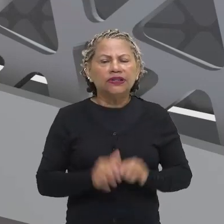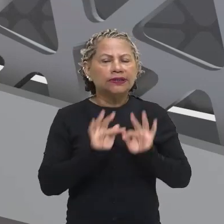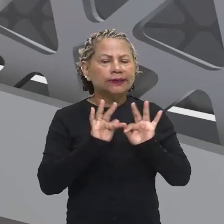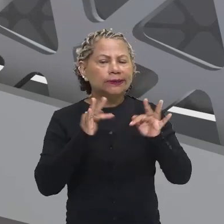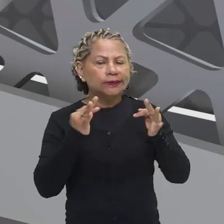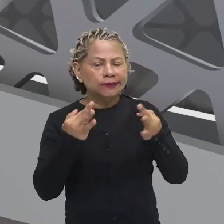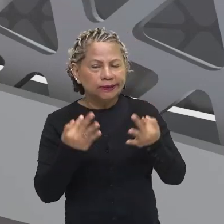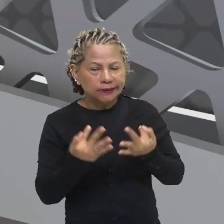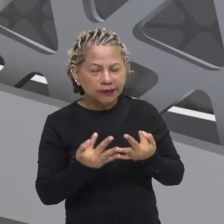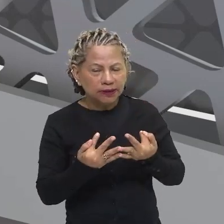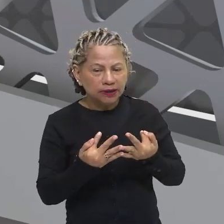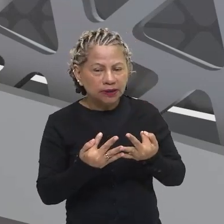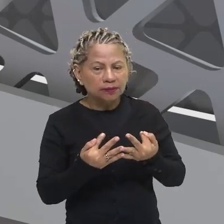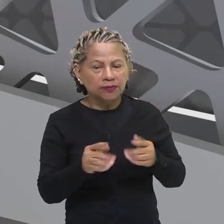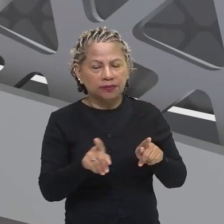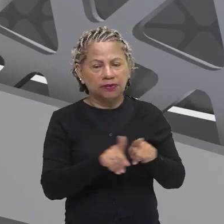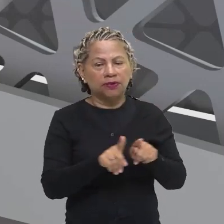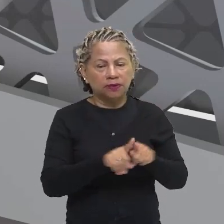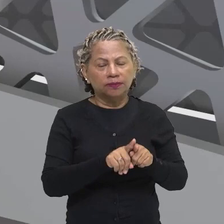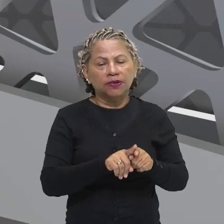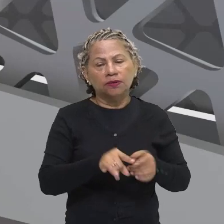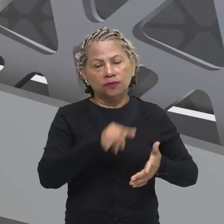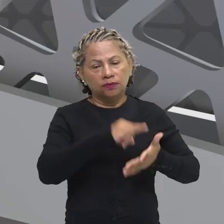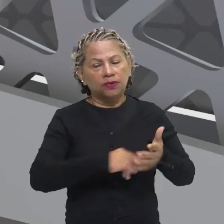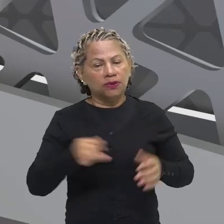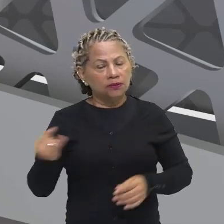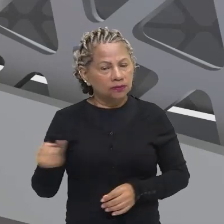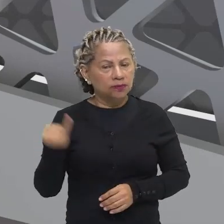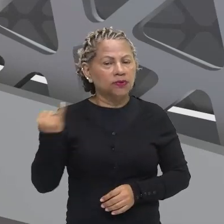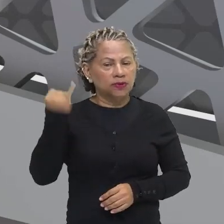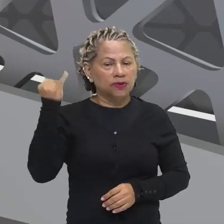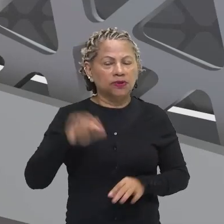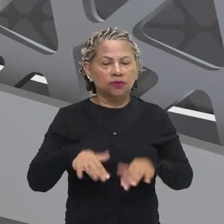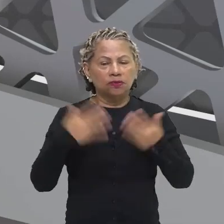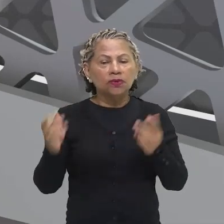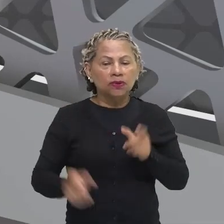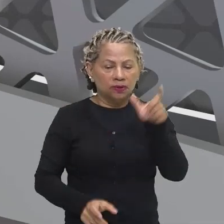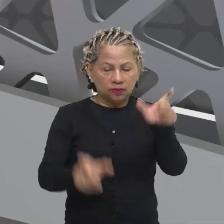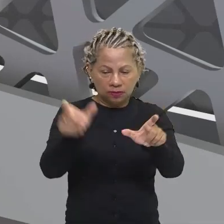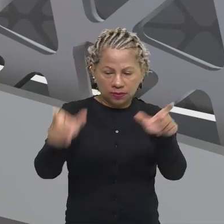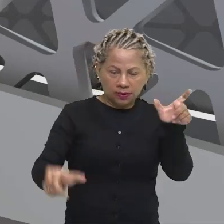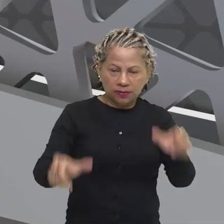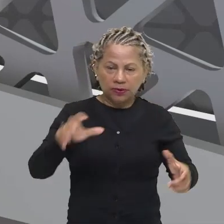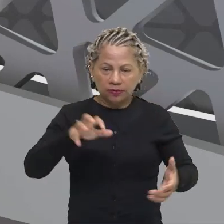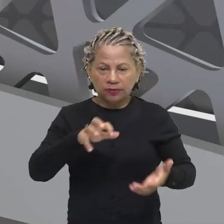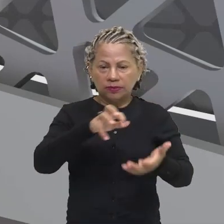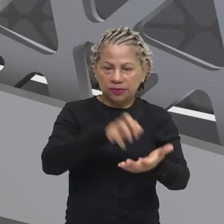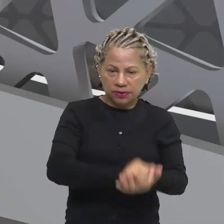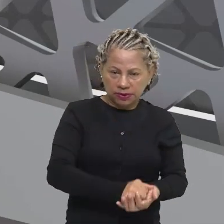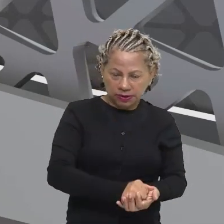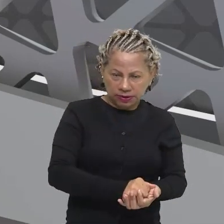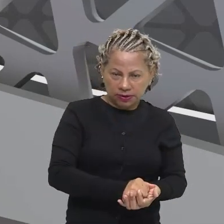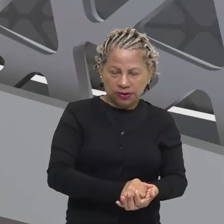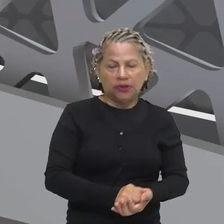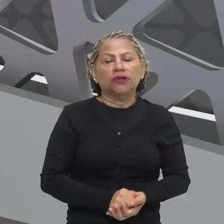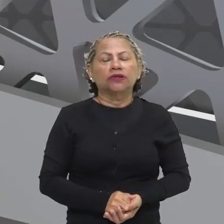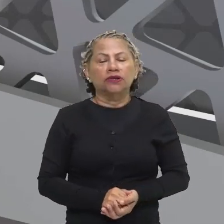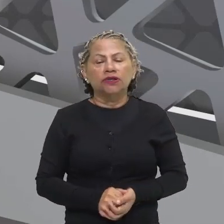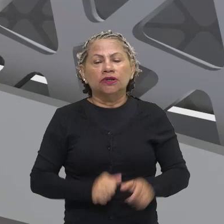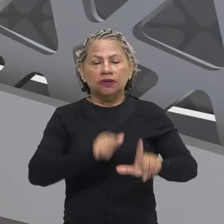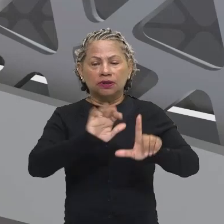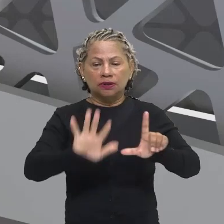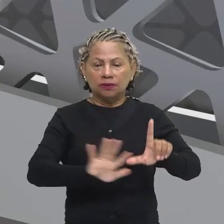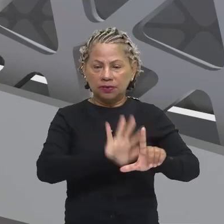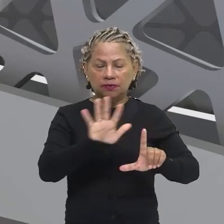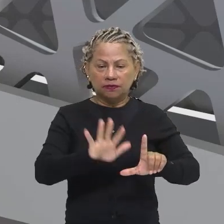mais importante, tá bom? Quando o usuário se cadastra uma vez, daquelas plataformas que eu disse